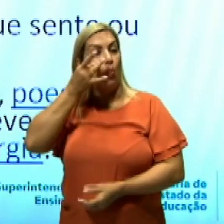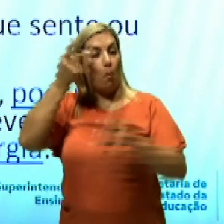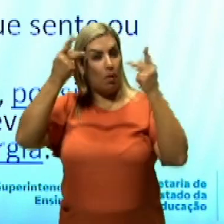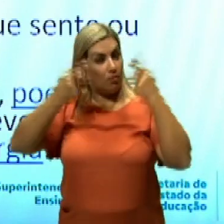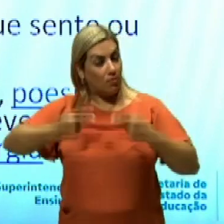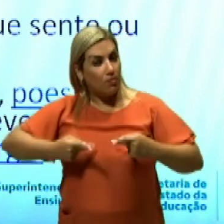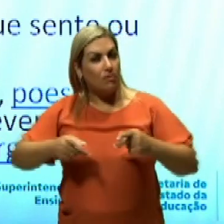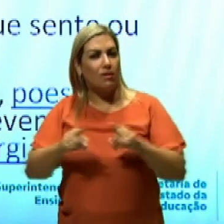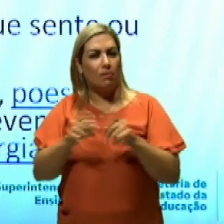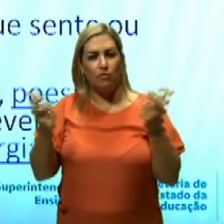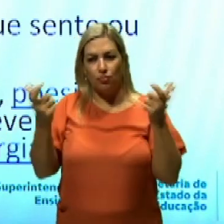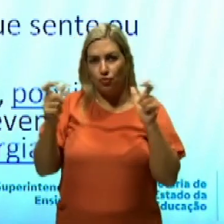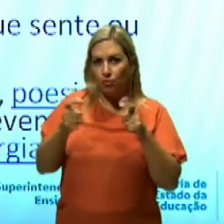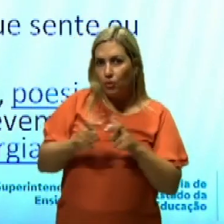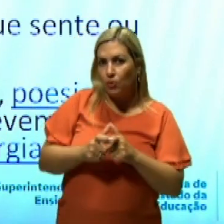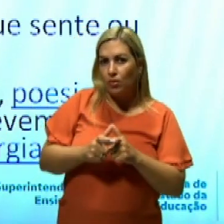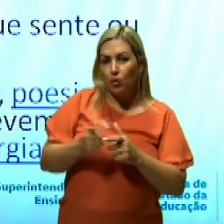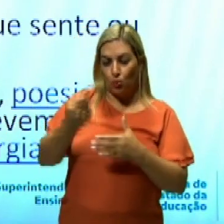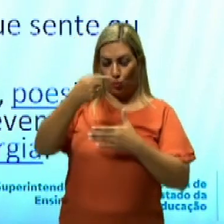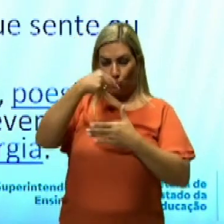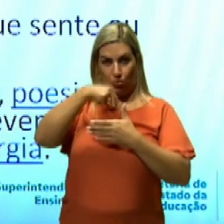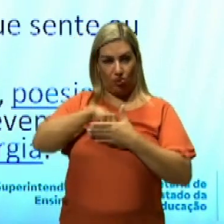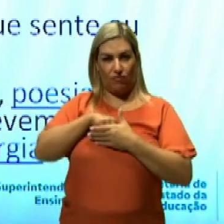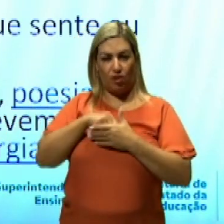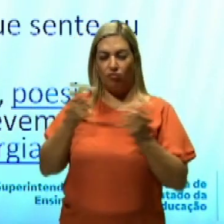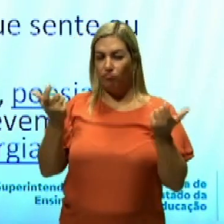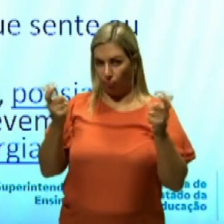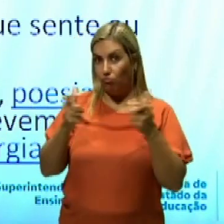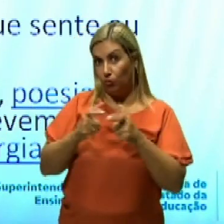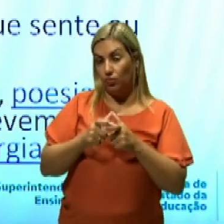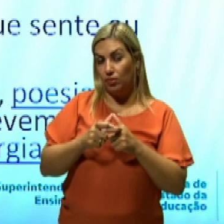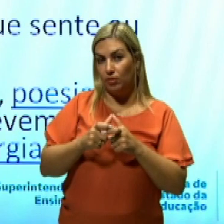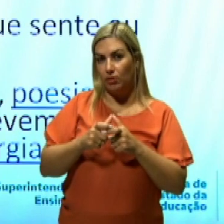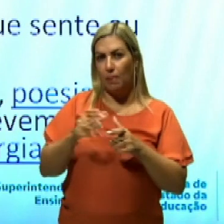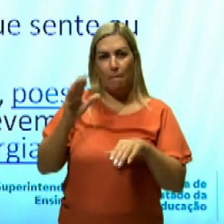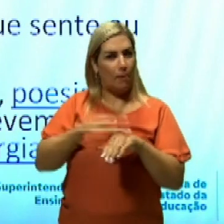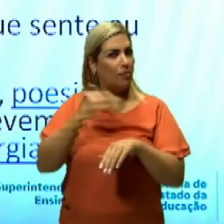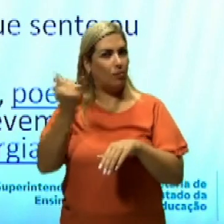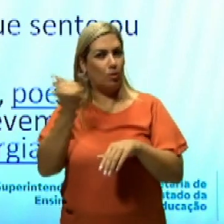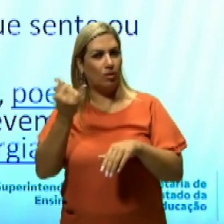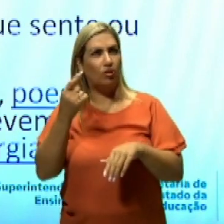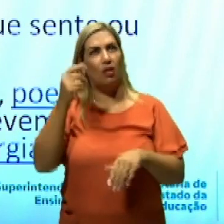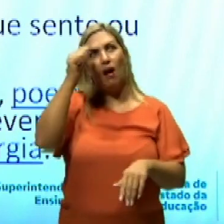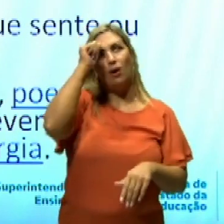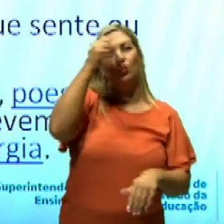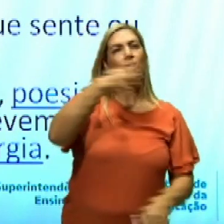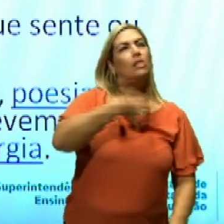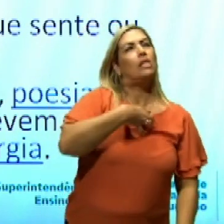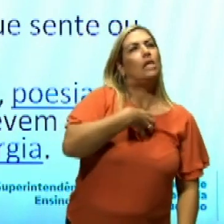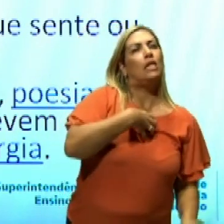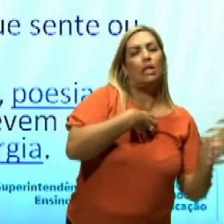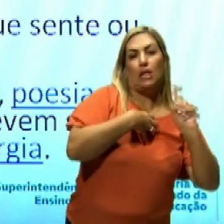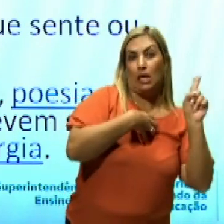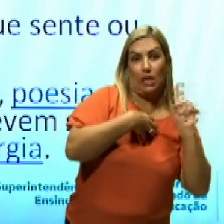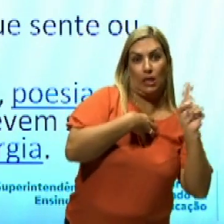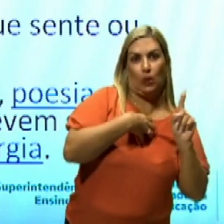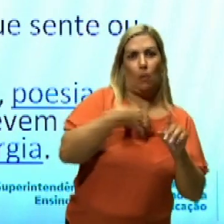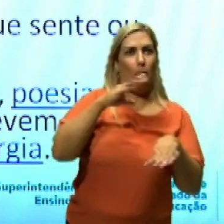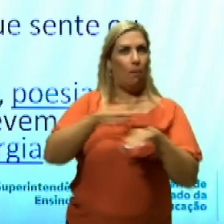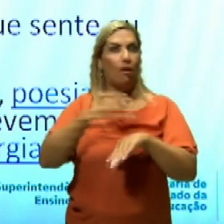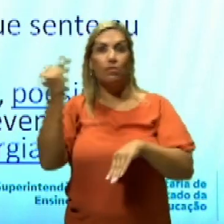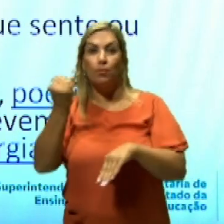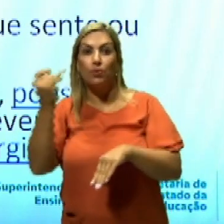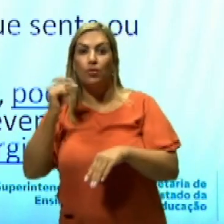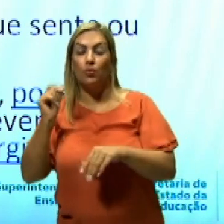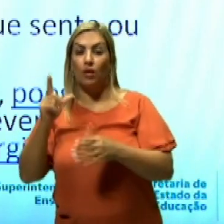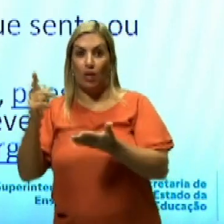e uma diminuição da subjetiva subjetividade o que vale não é o que o autor está sentindo o que vale é